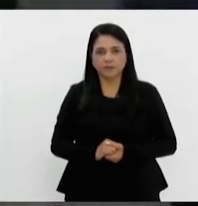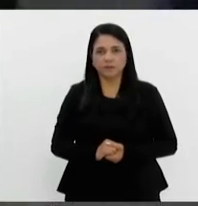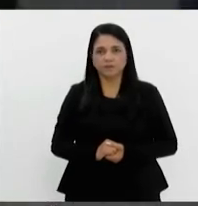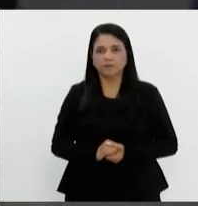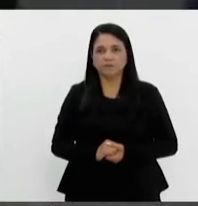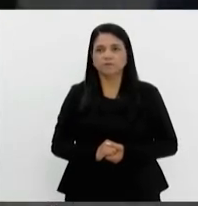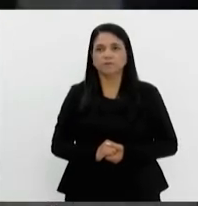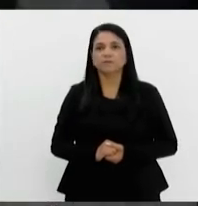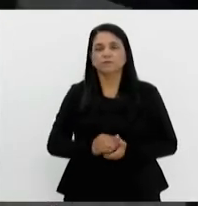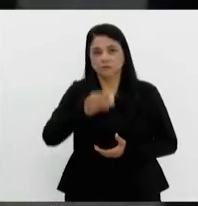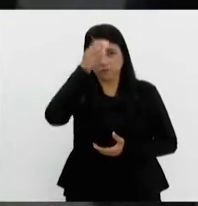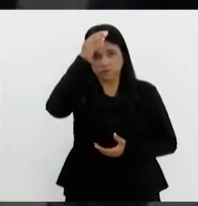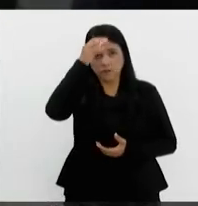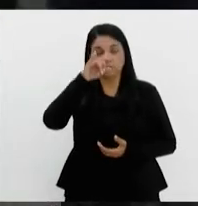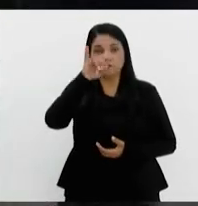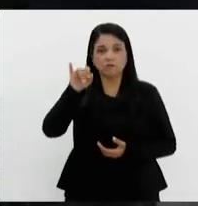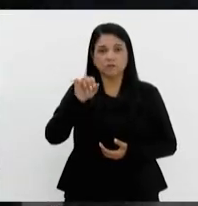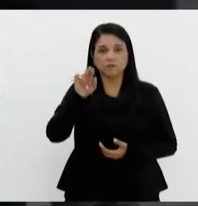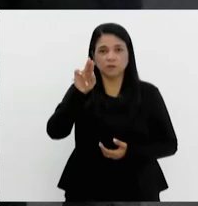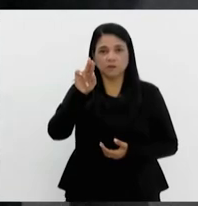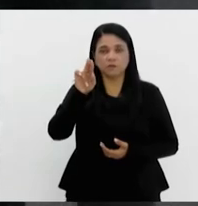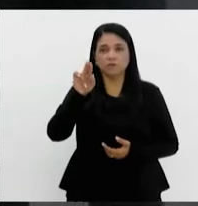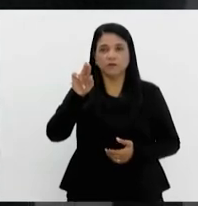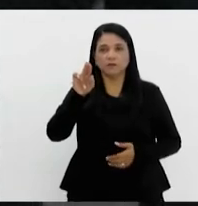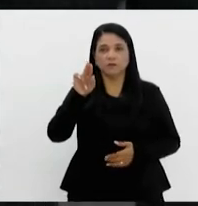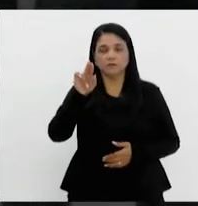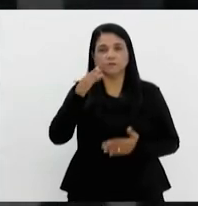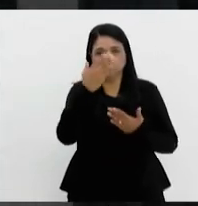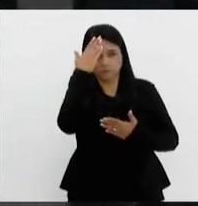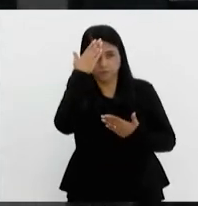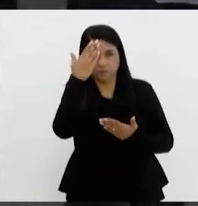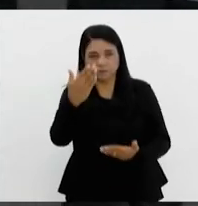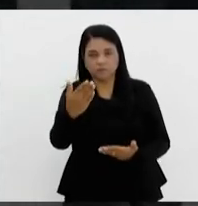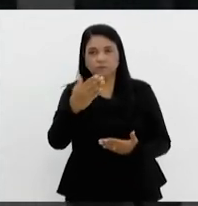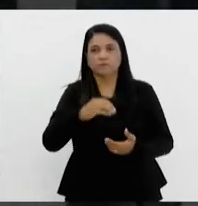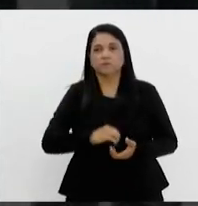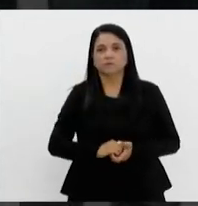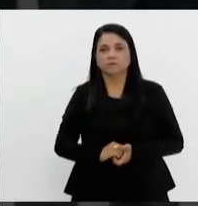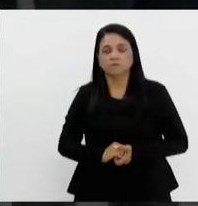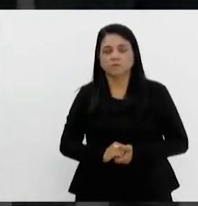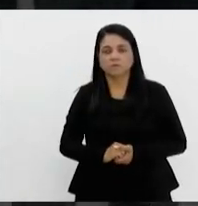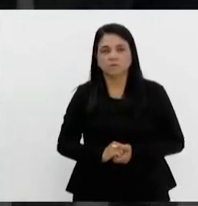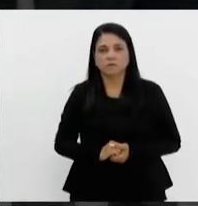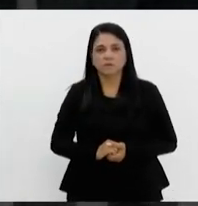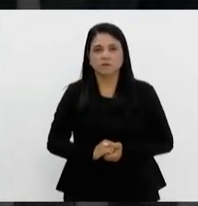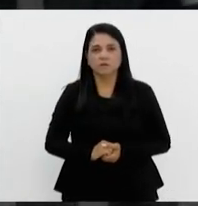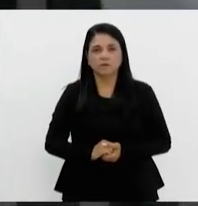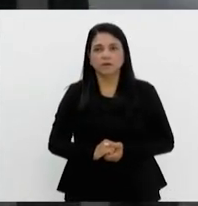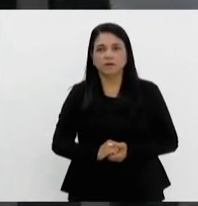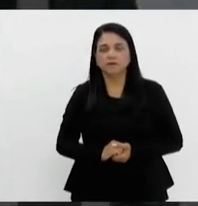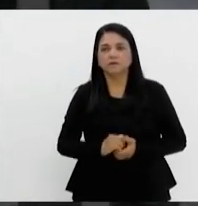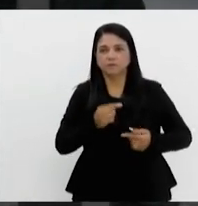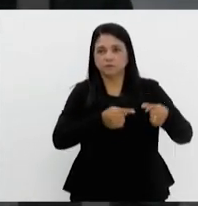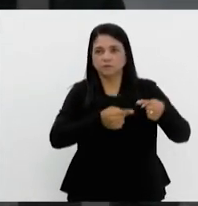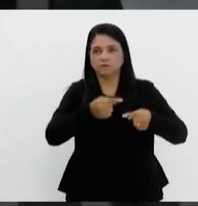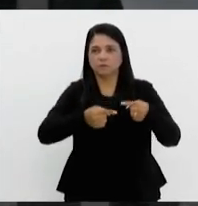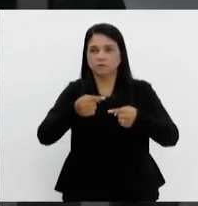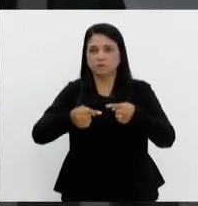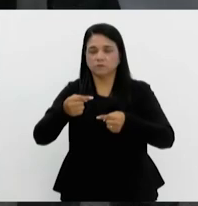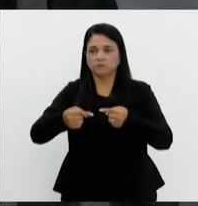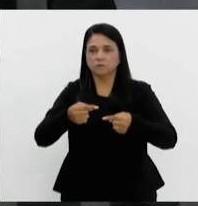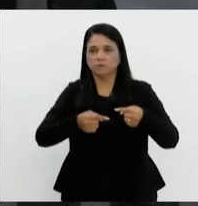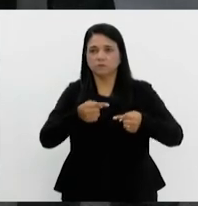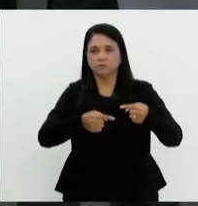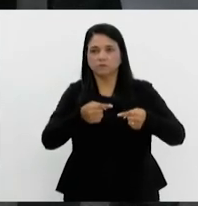Presidenta Tia Ju, obrigada. Gostaria de discutir esse projeto,